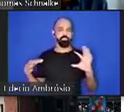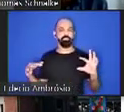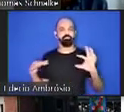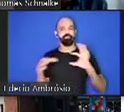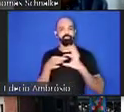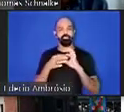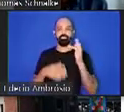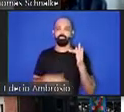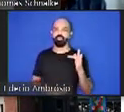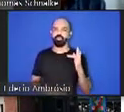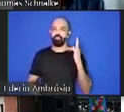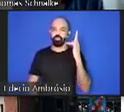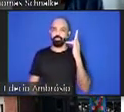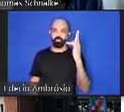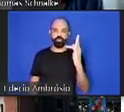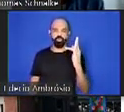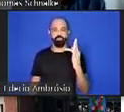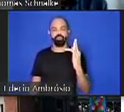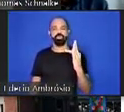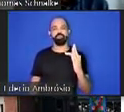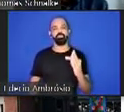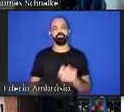futuro. E